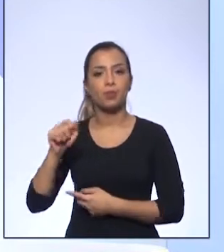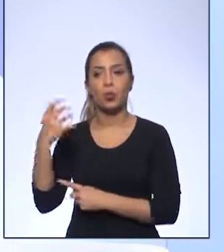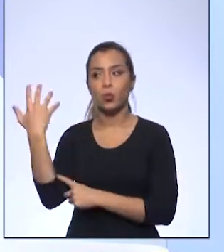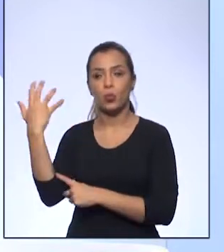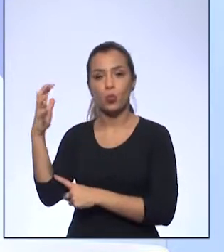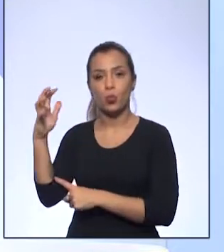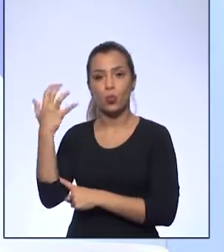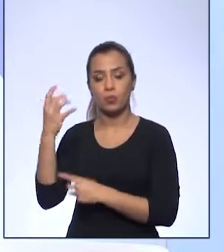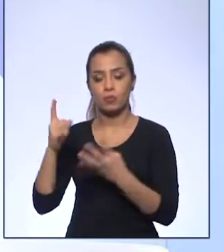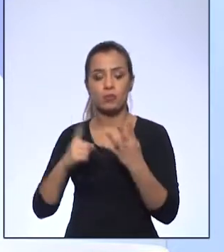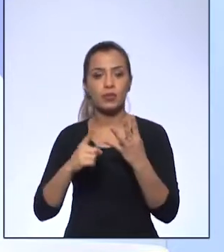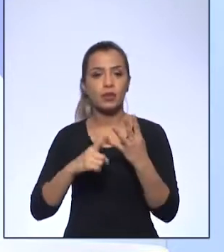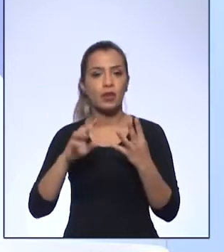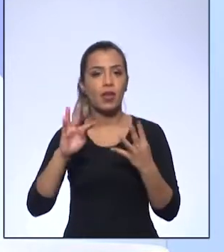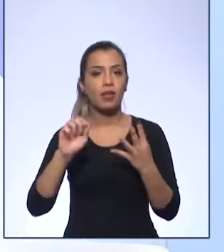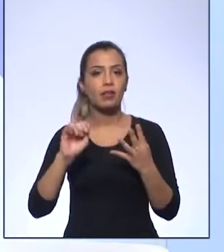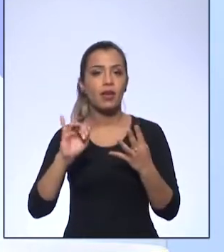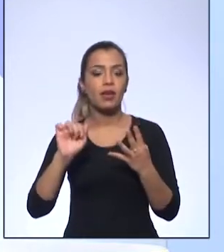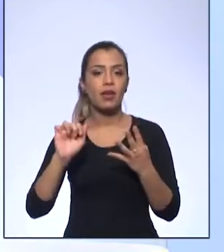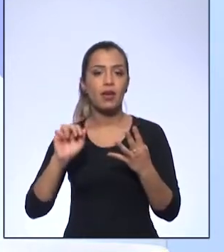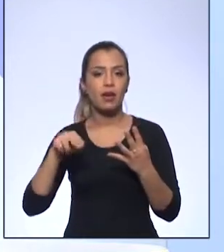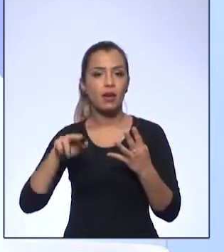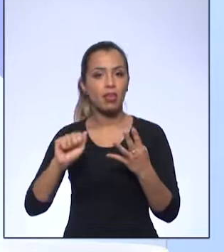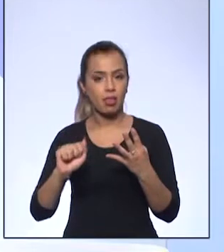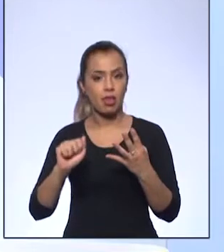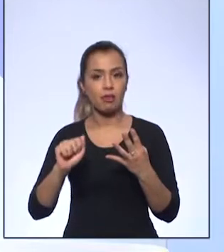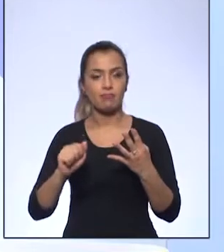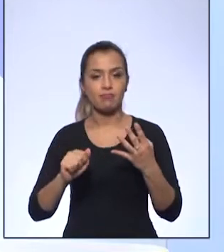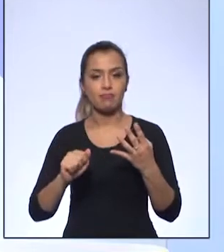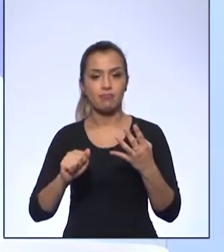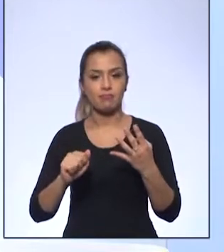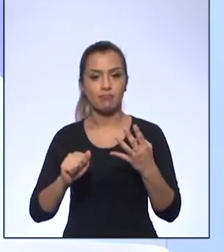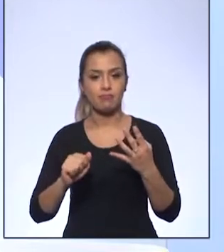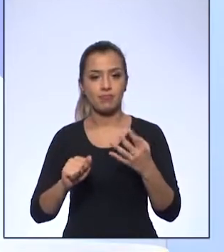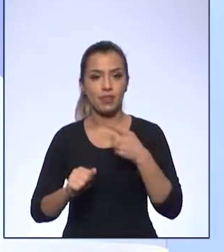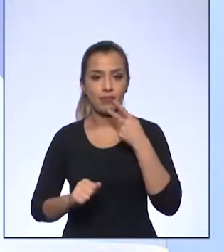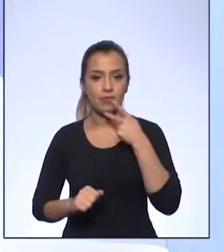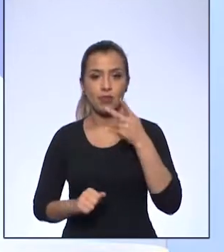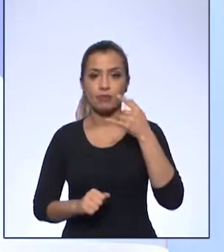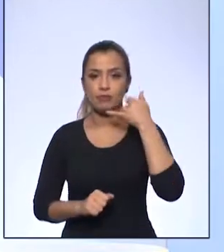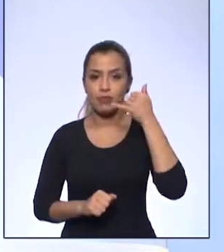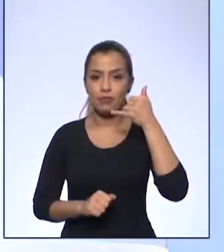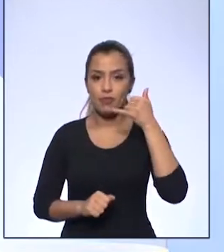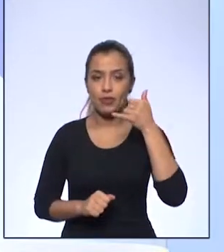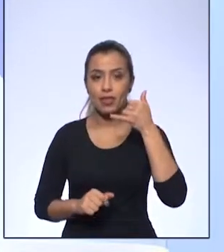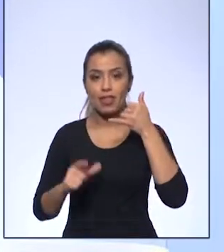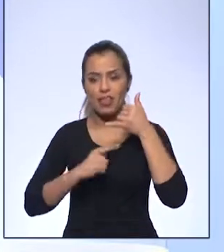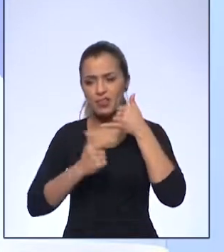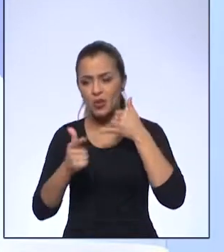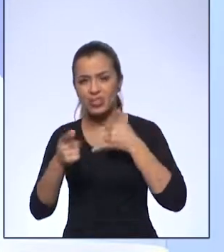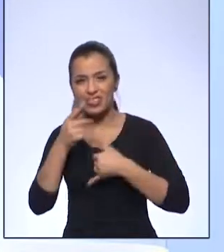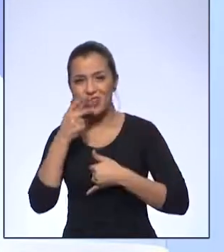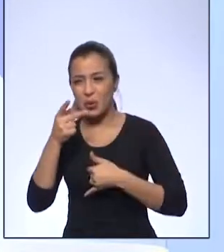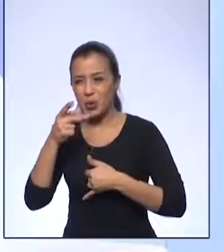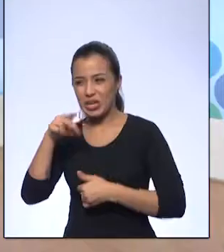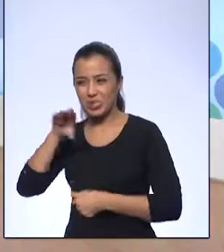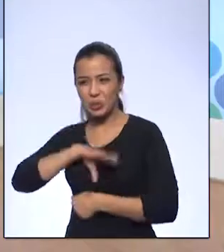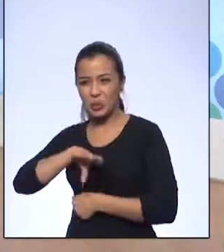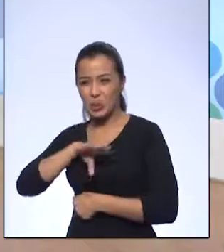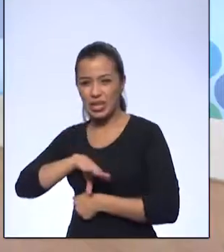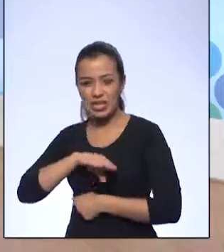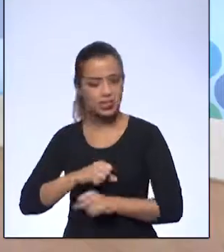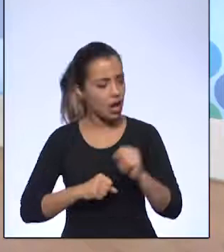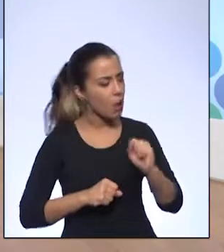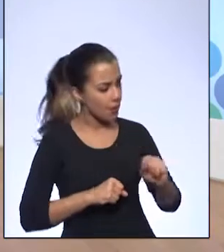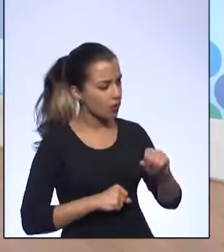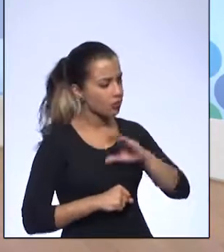Tayana, smartphone. A Beatriz, não, essa aqui ela respondeu em português. Mais algum, você quer? Pode falar em português, a gente passa